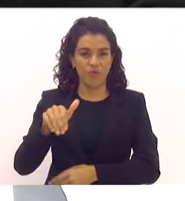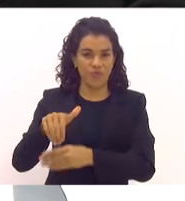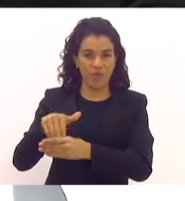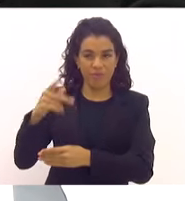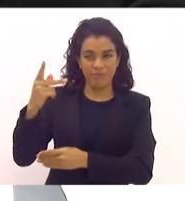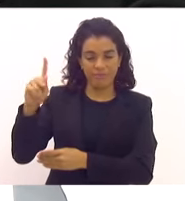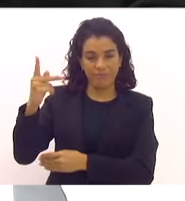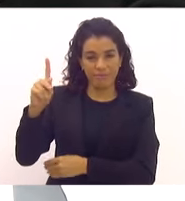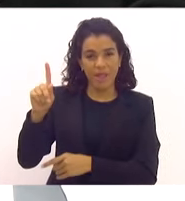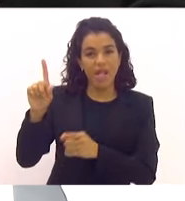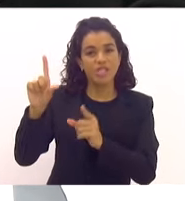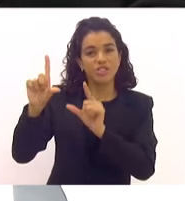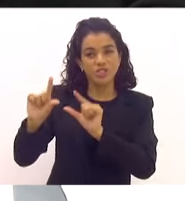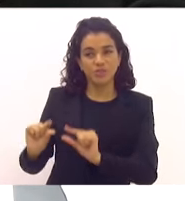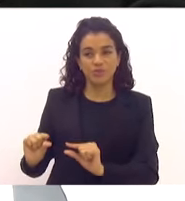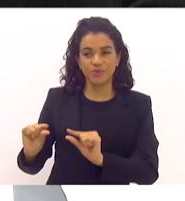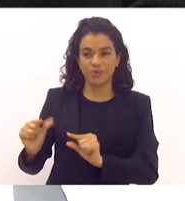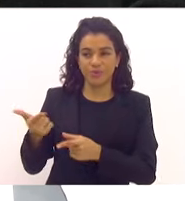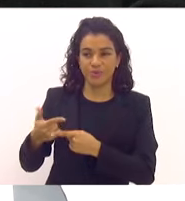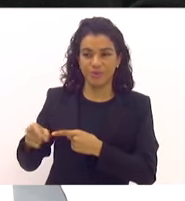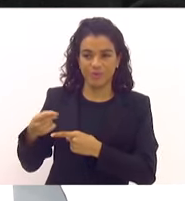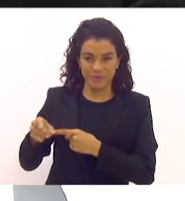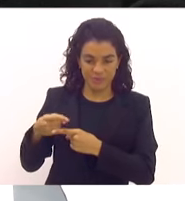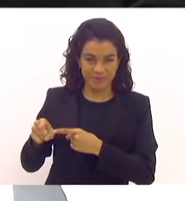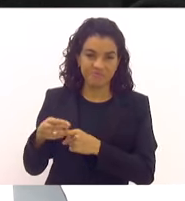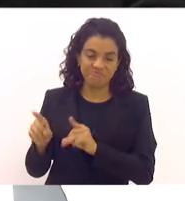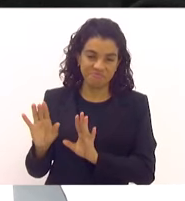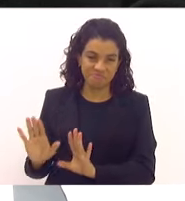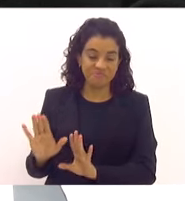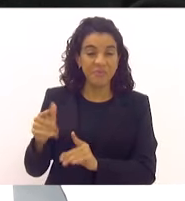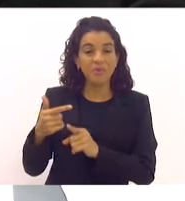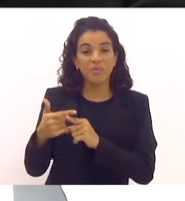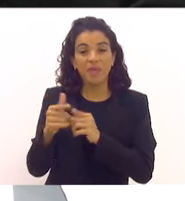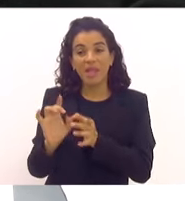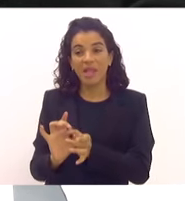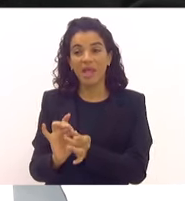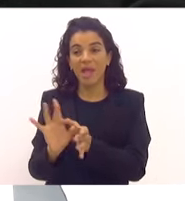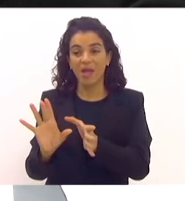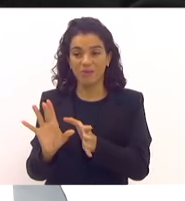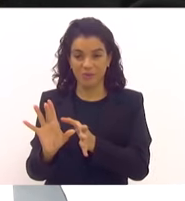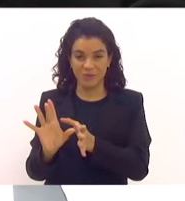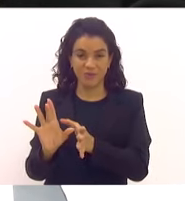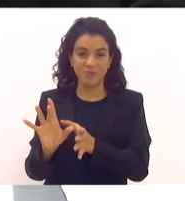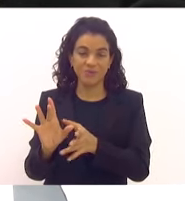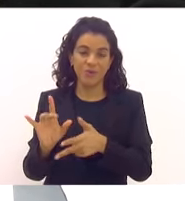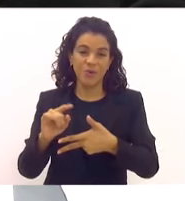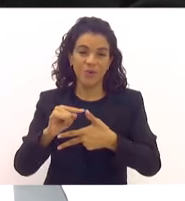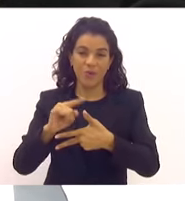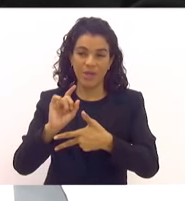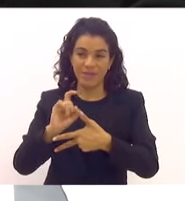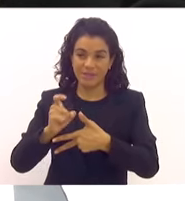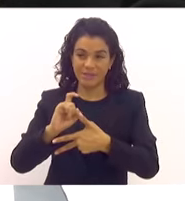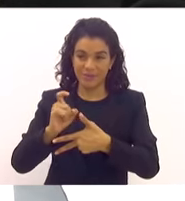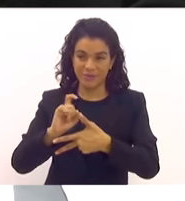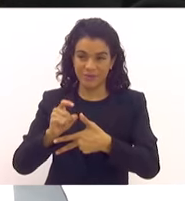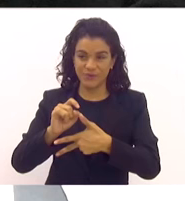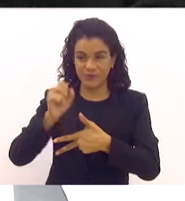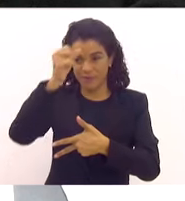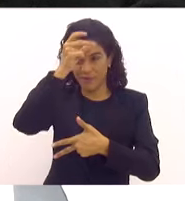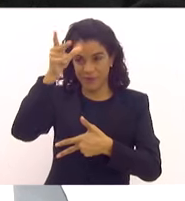problema, porque ele autorizou o Poder Executivo